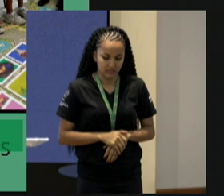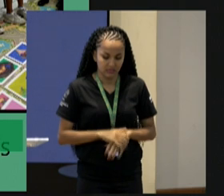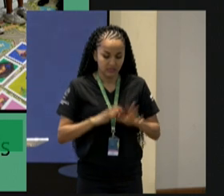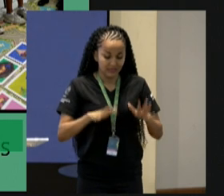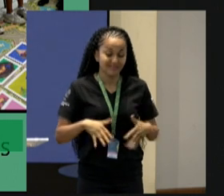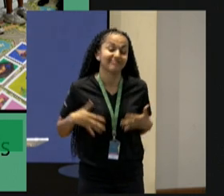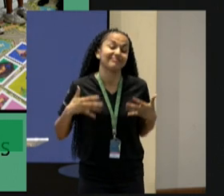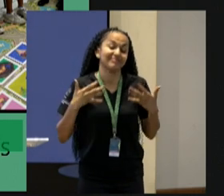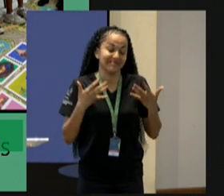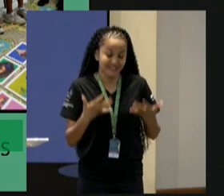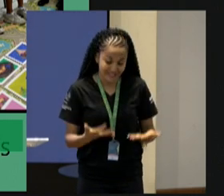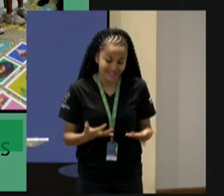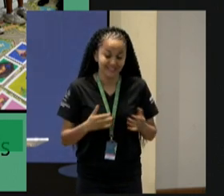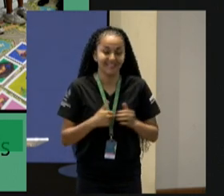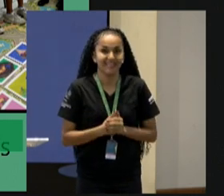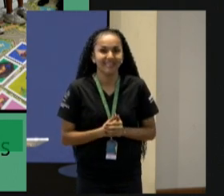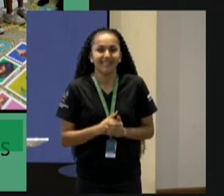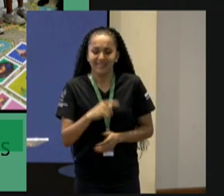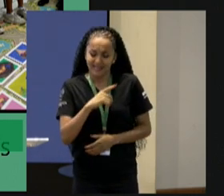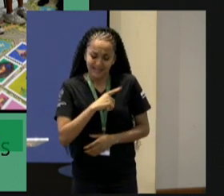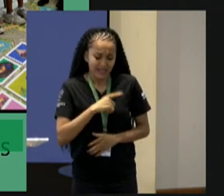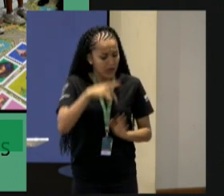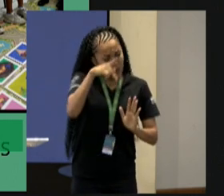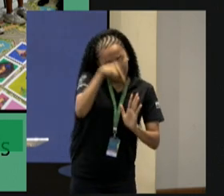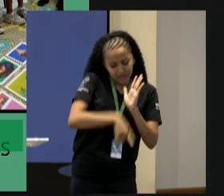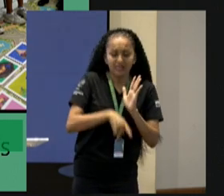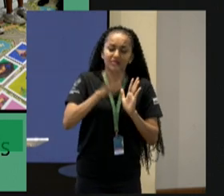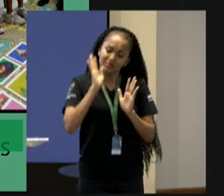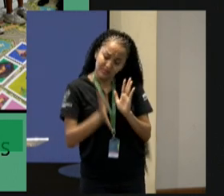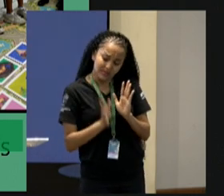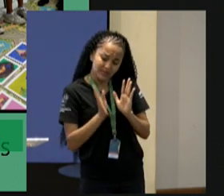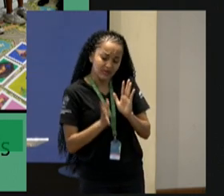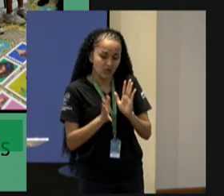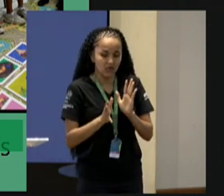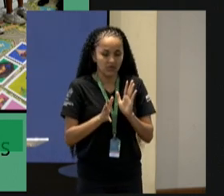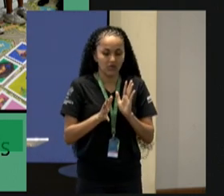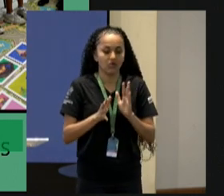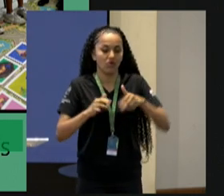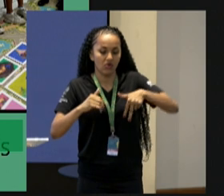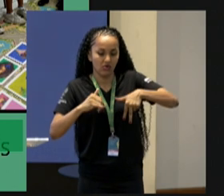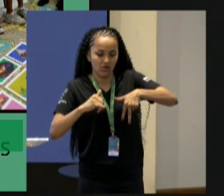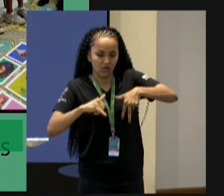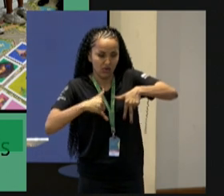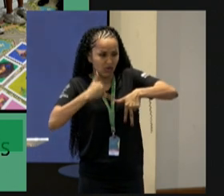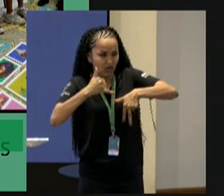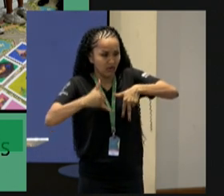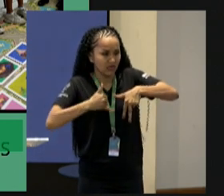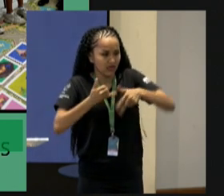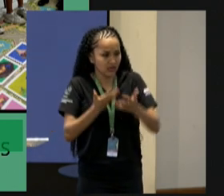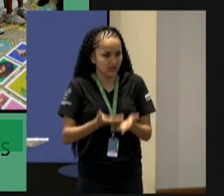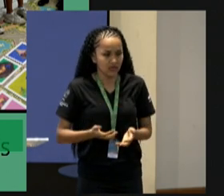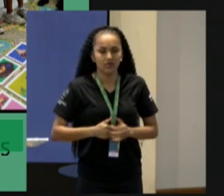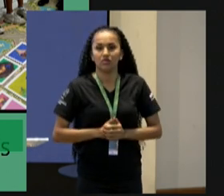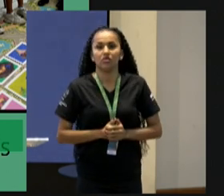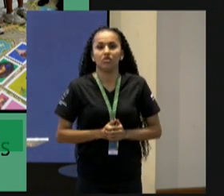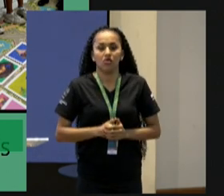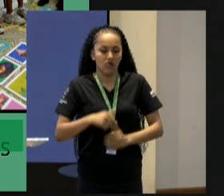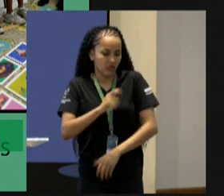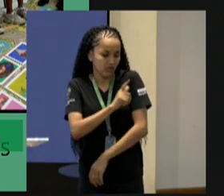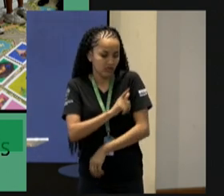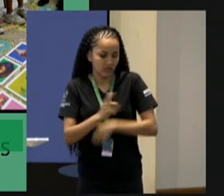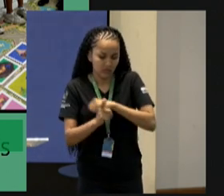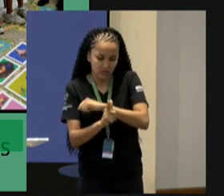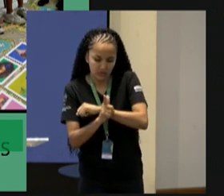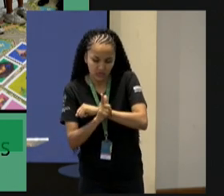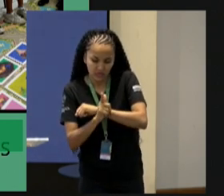E aí a gente leva, existe um projeto já com o NEI Nossa Senhora Aparecida, com o G6, já exige